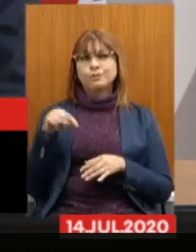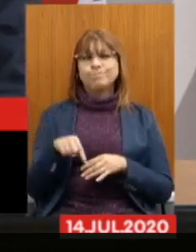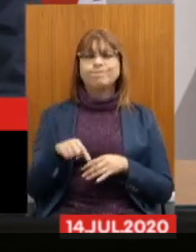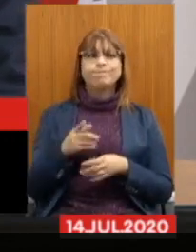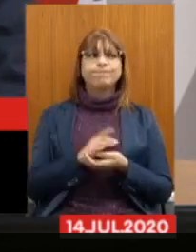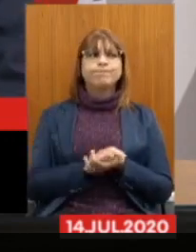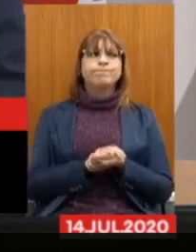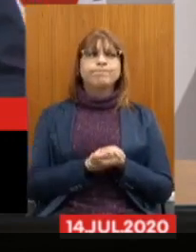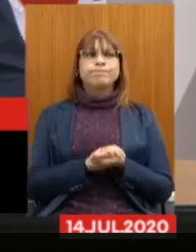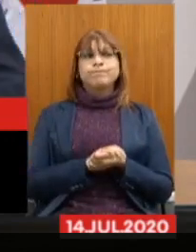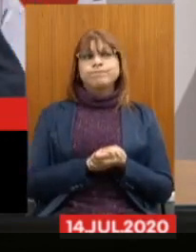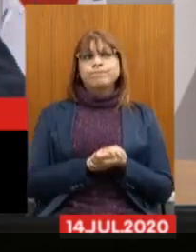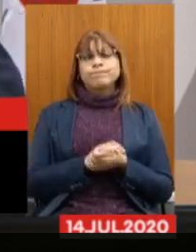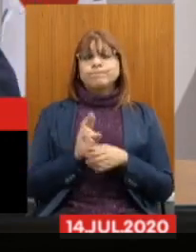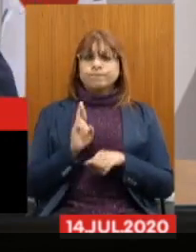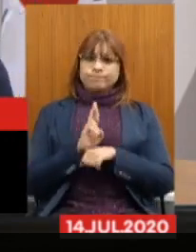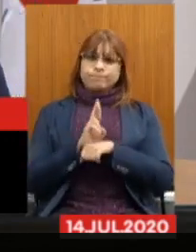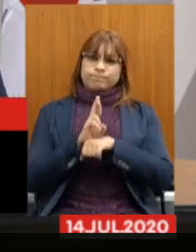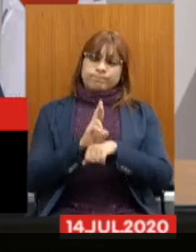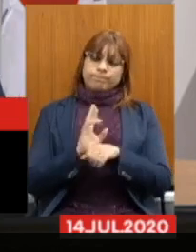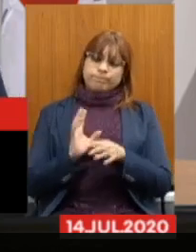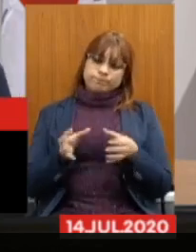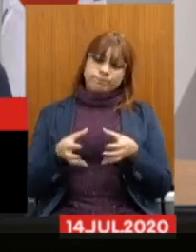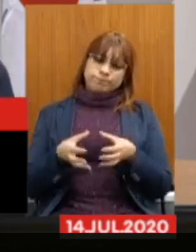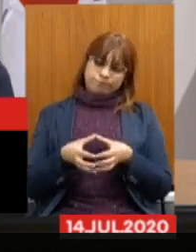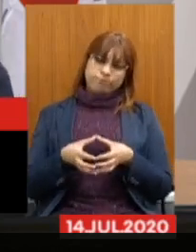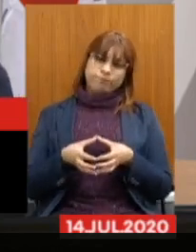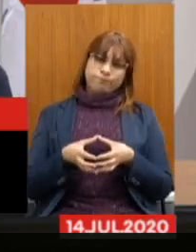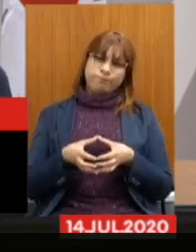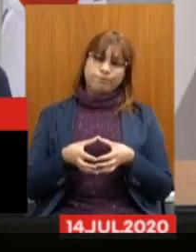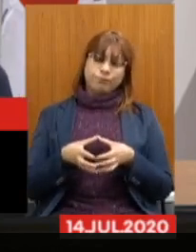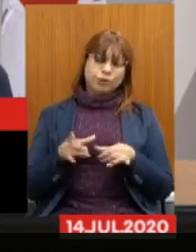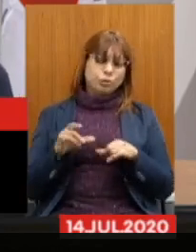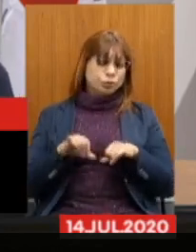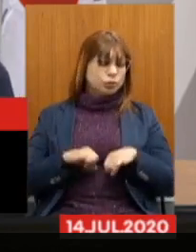e representando uma classe que está sofrendo.